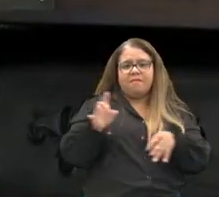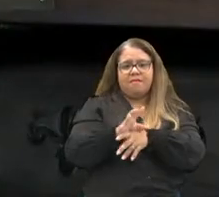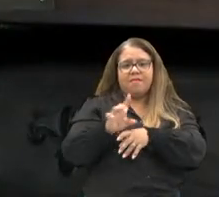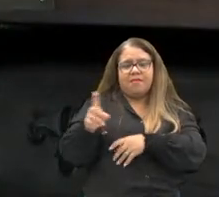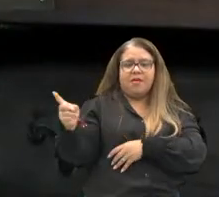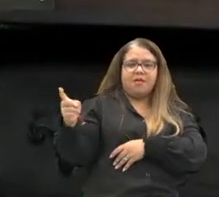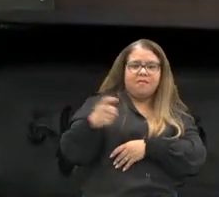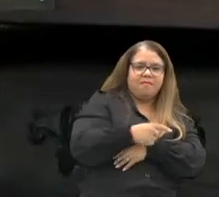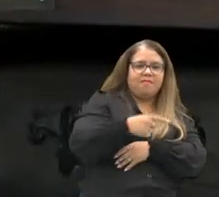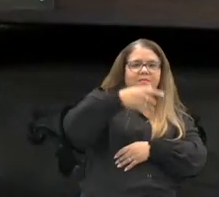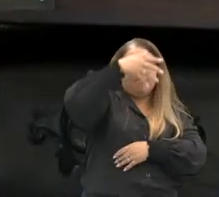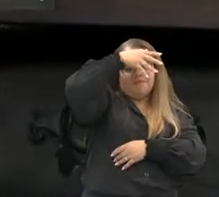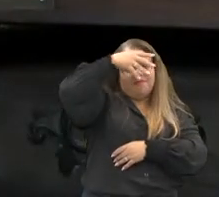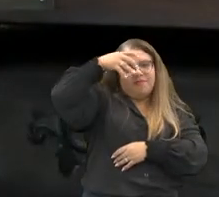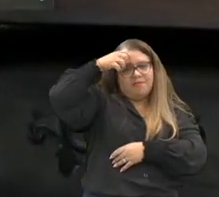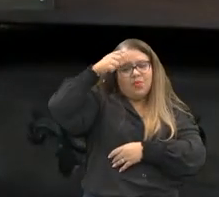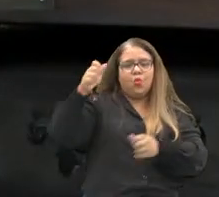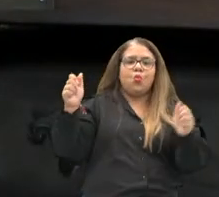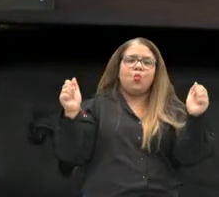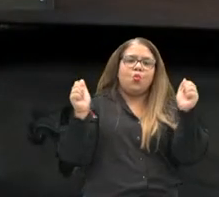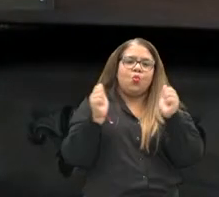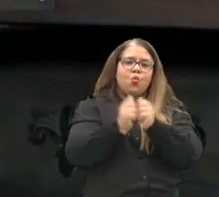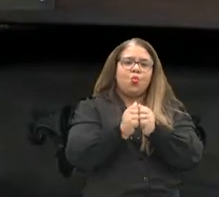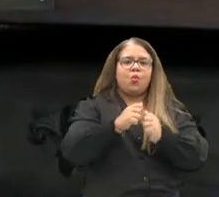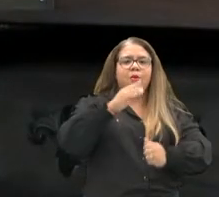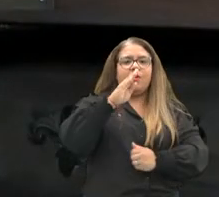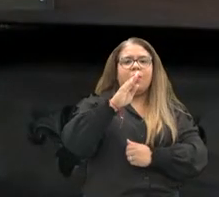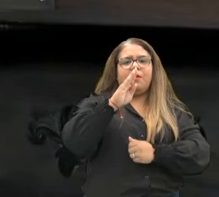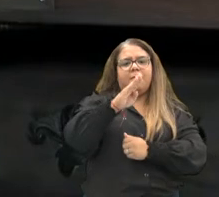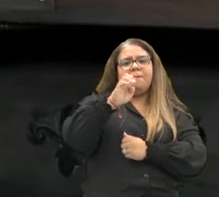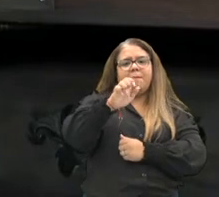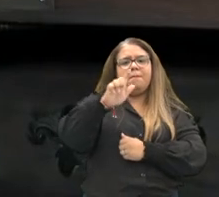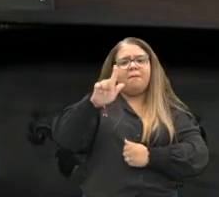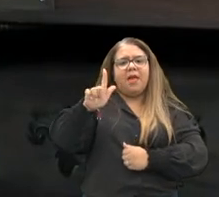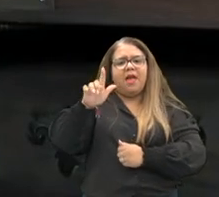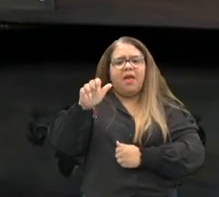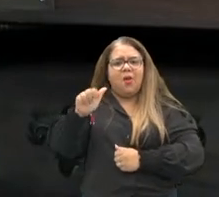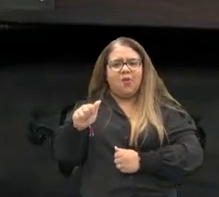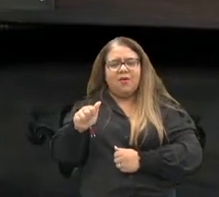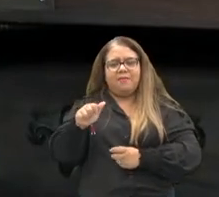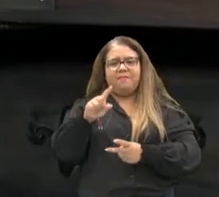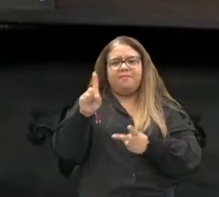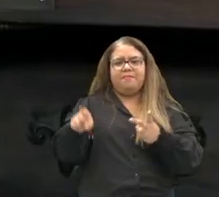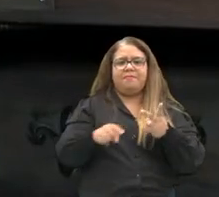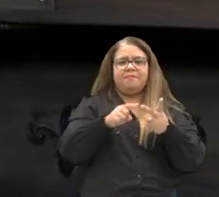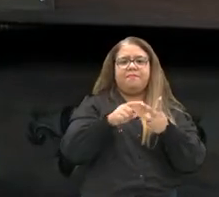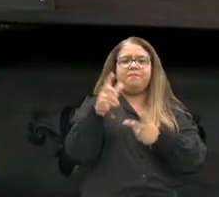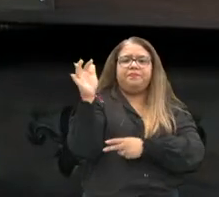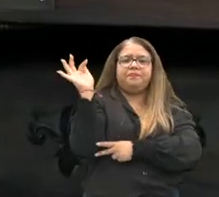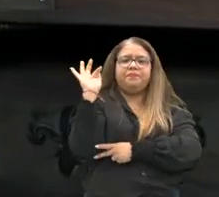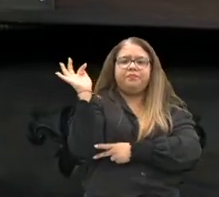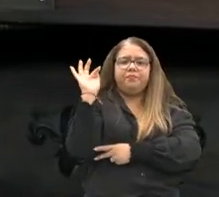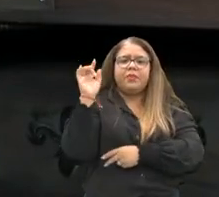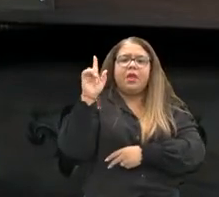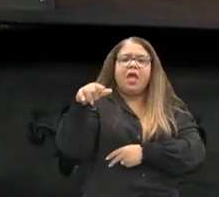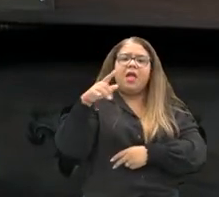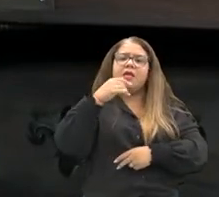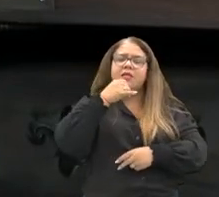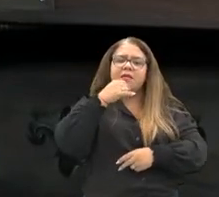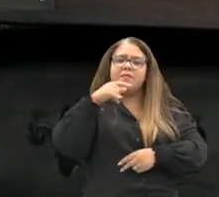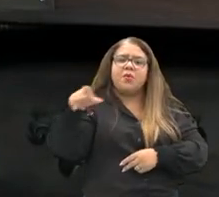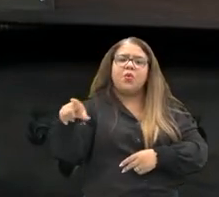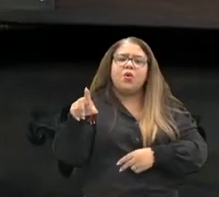veio para Mato Grosso junto com um belga e um francês para fazerem